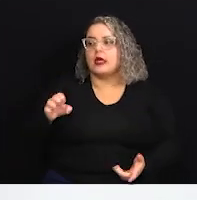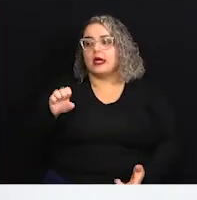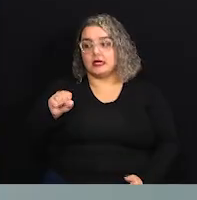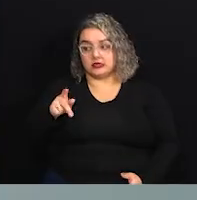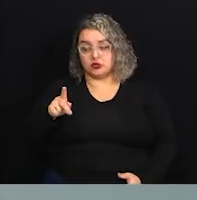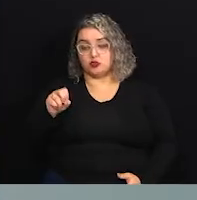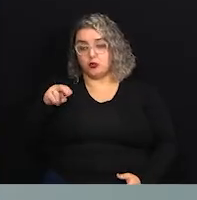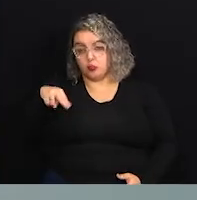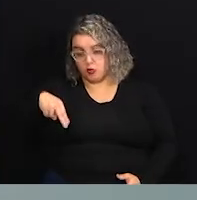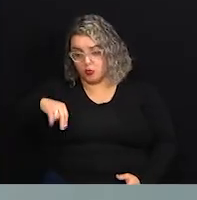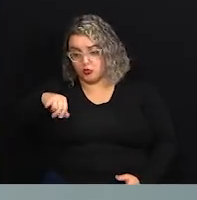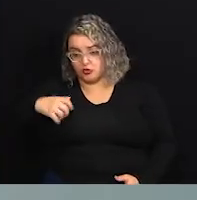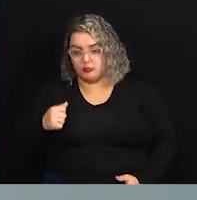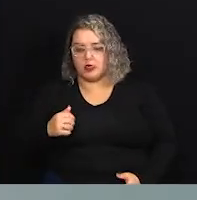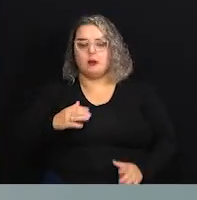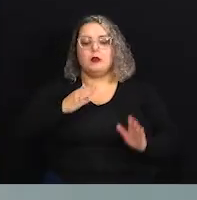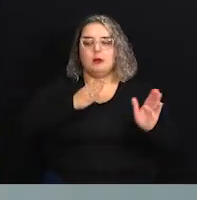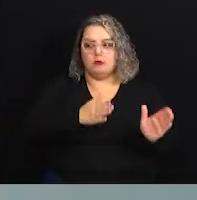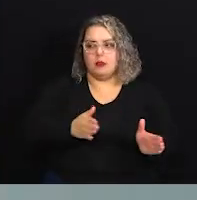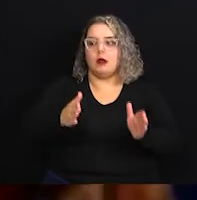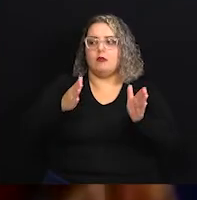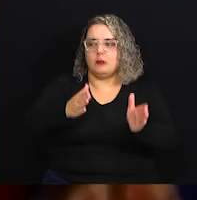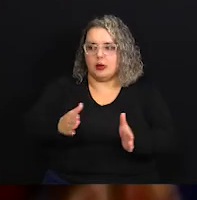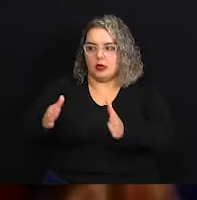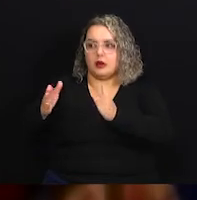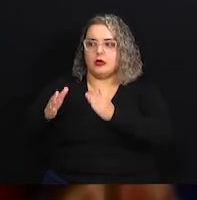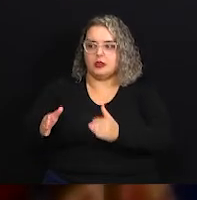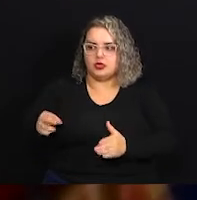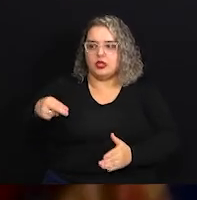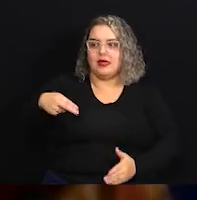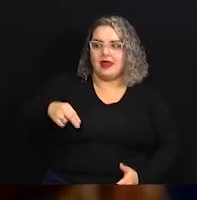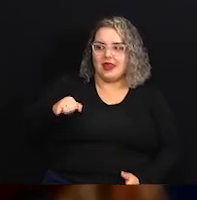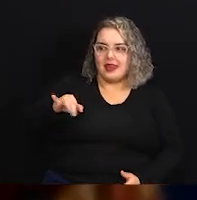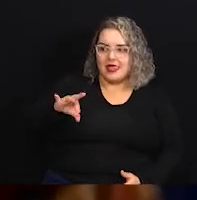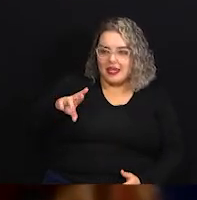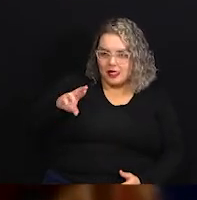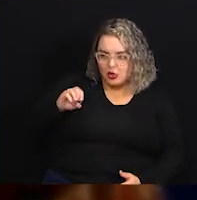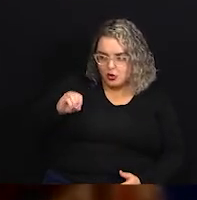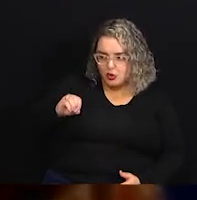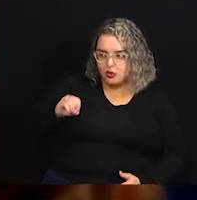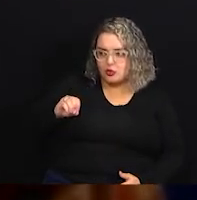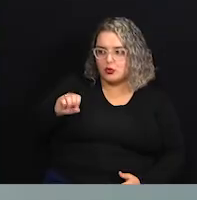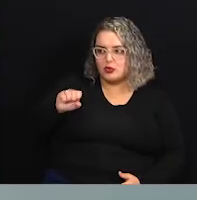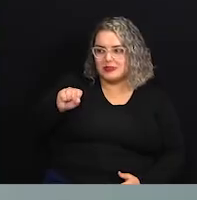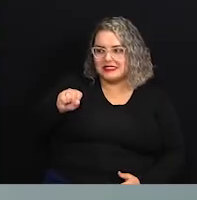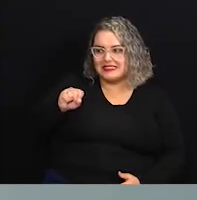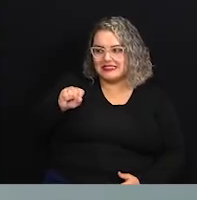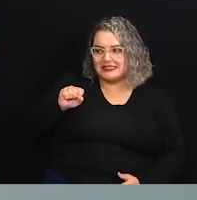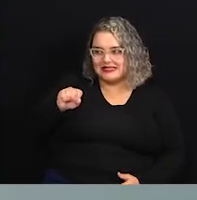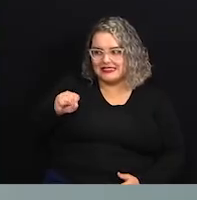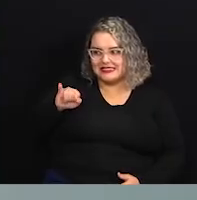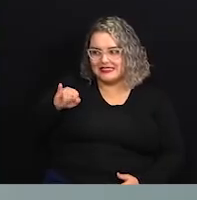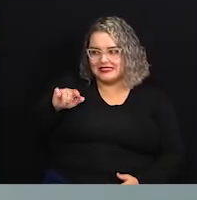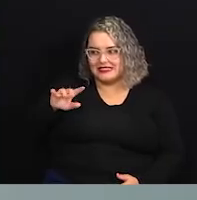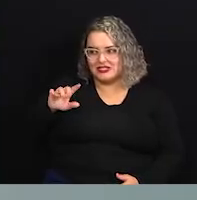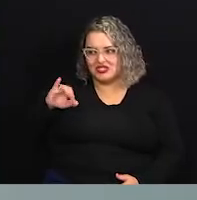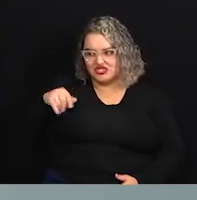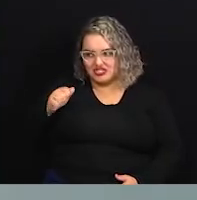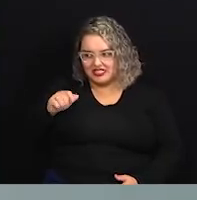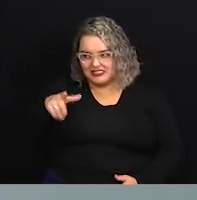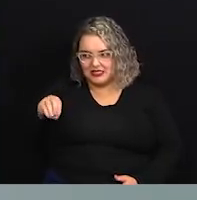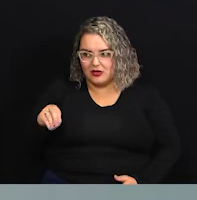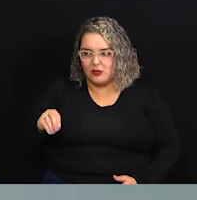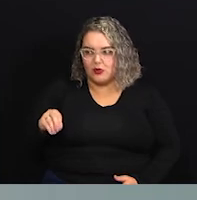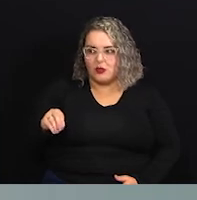As esponjas, elas passam por um processo de micronização e depois elas são extrusadas e elas viram